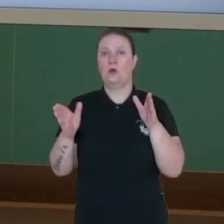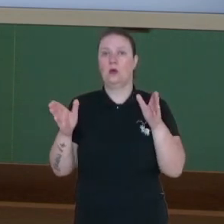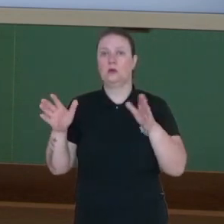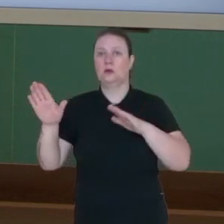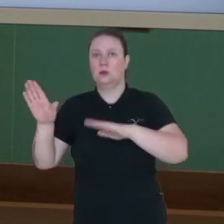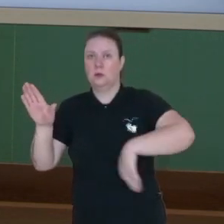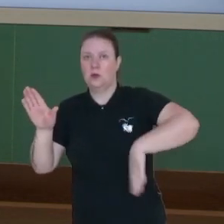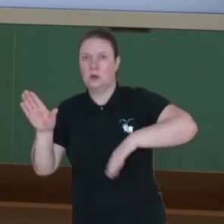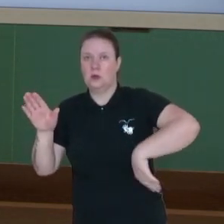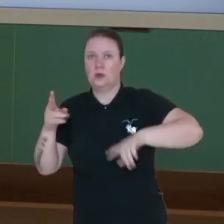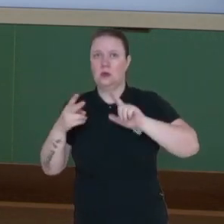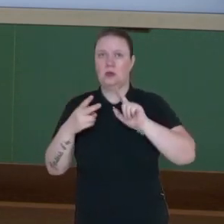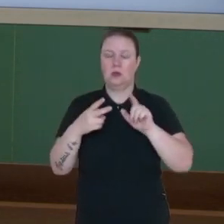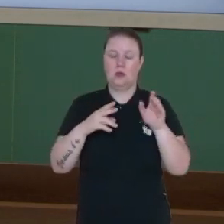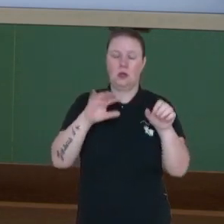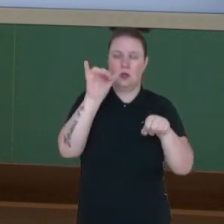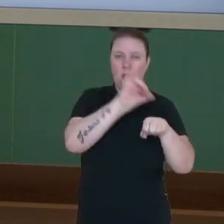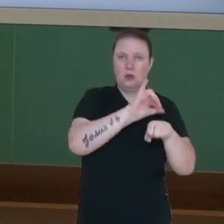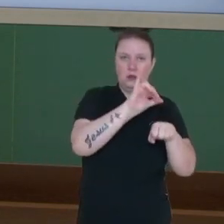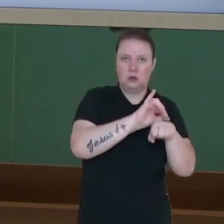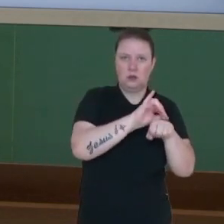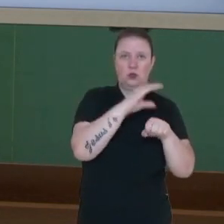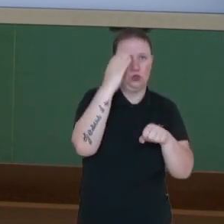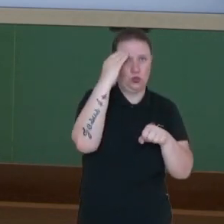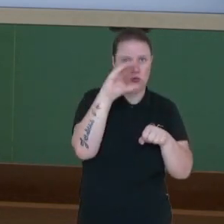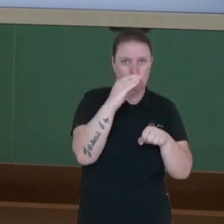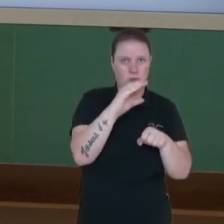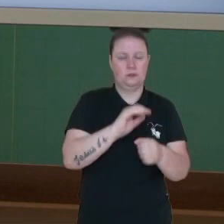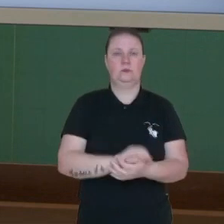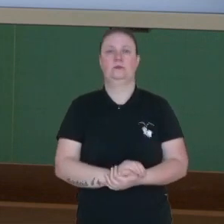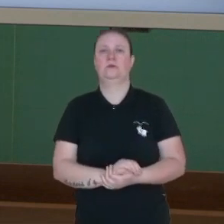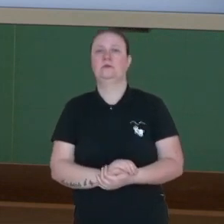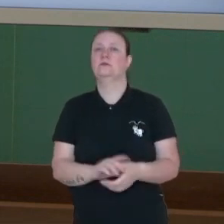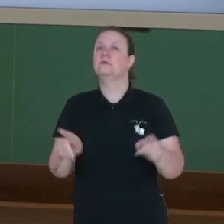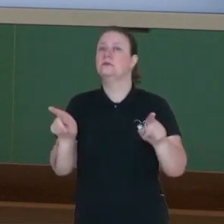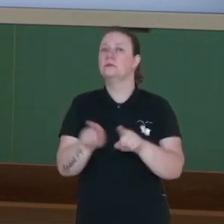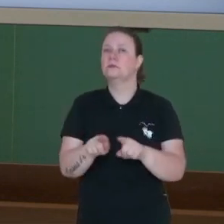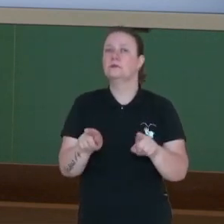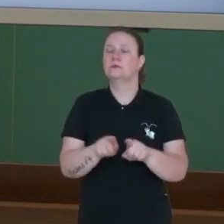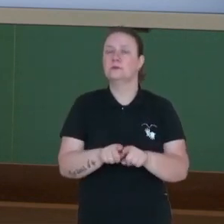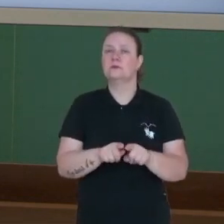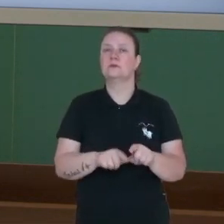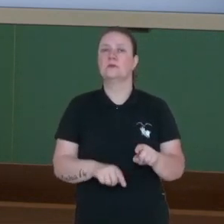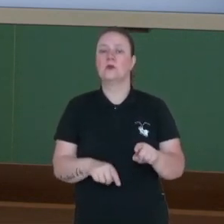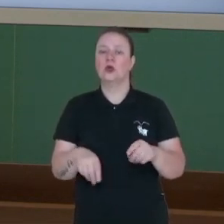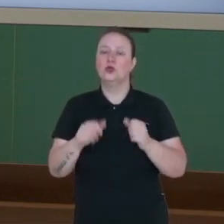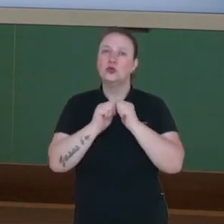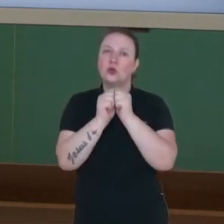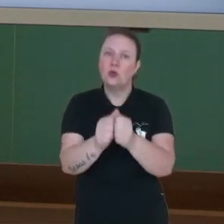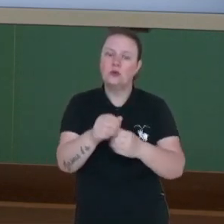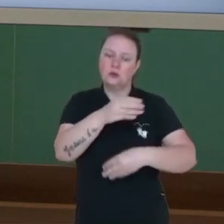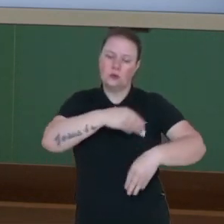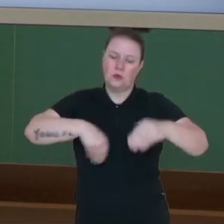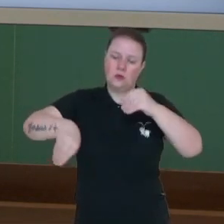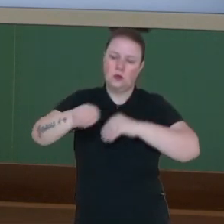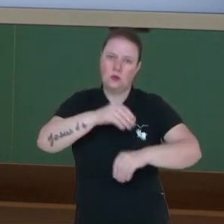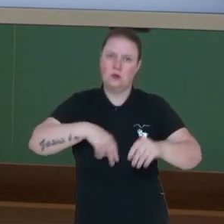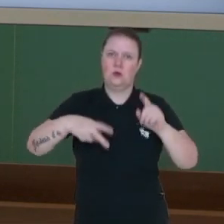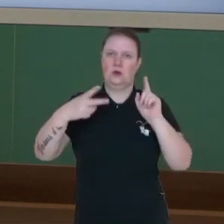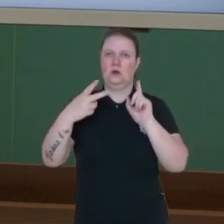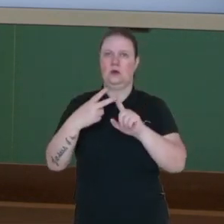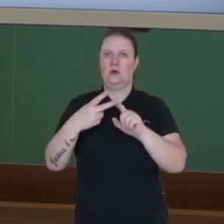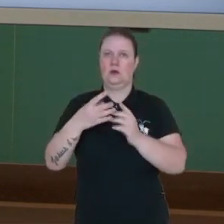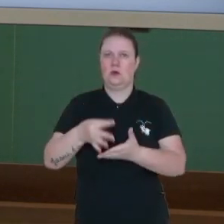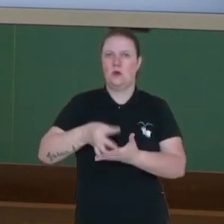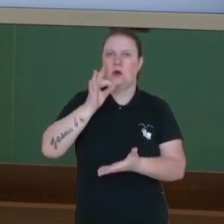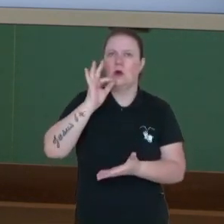tanto rodo como ferroviária que acontece. E junto com o ciclo da erva mate, com o ciclo do café, vão